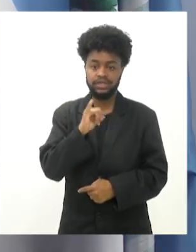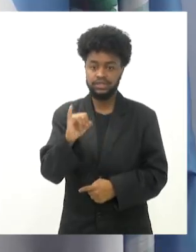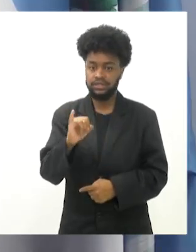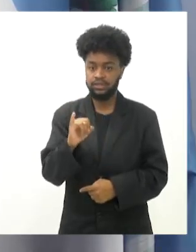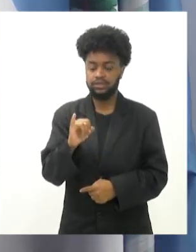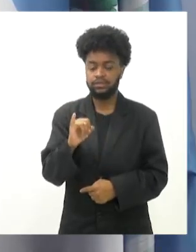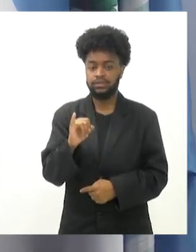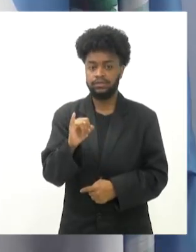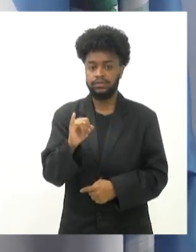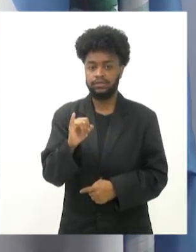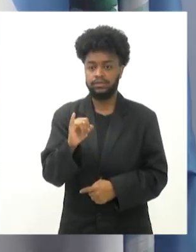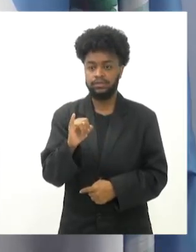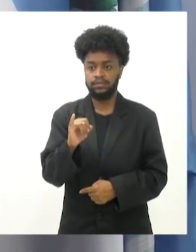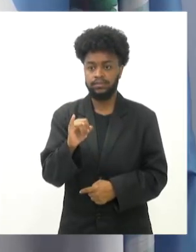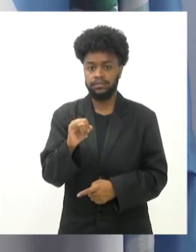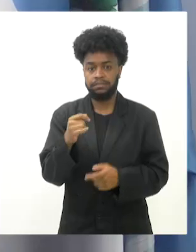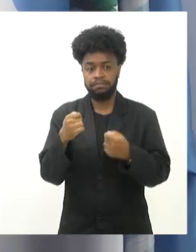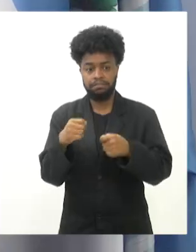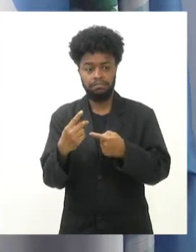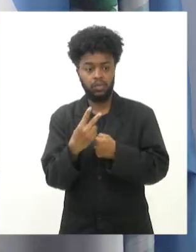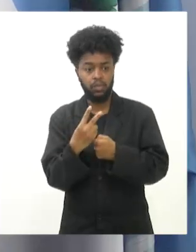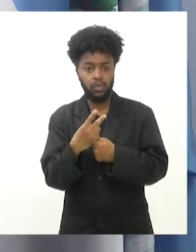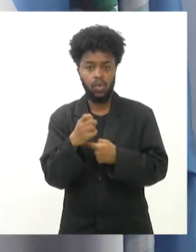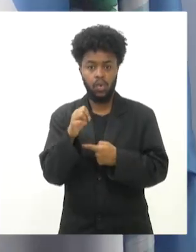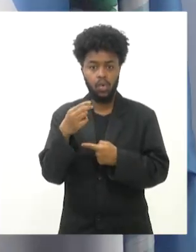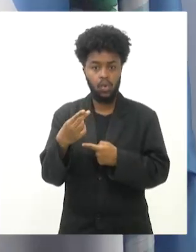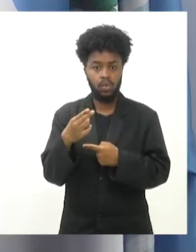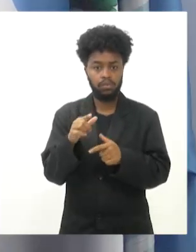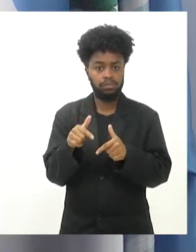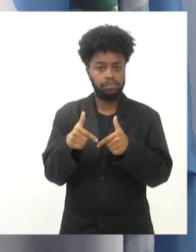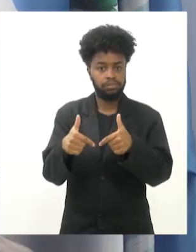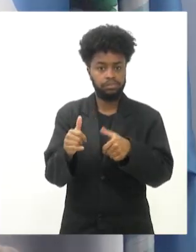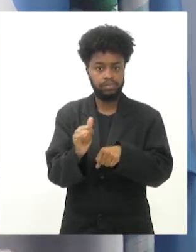nos resguardar ou tomar medidas mais